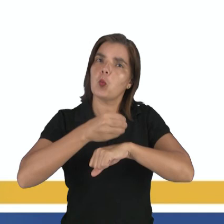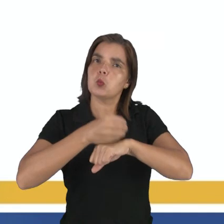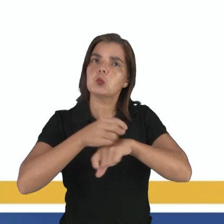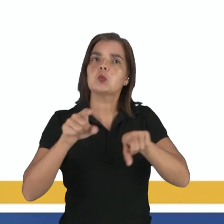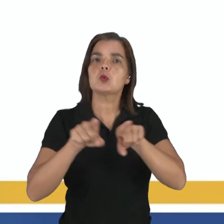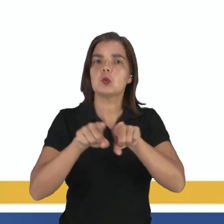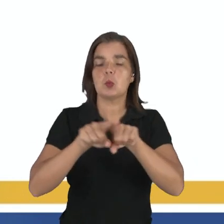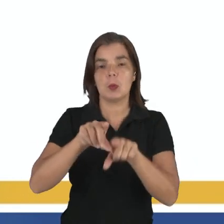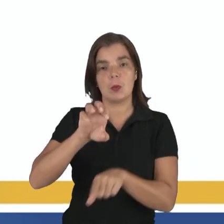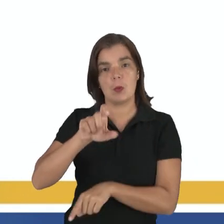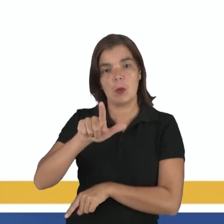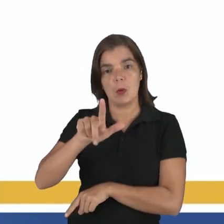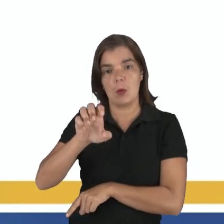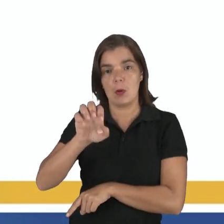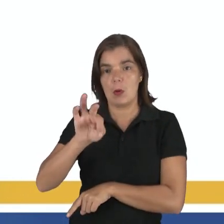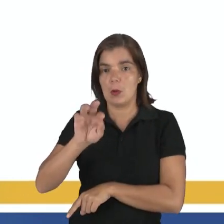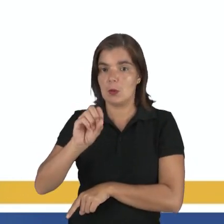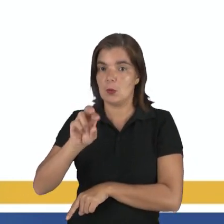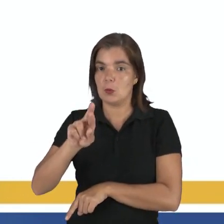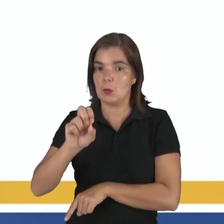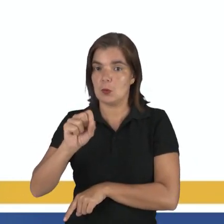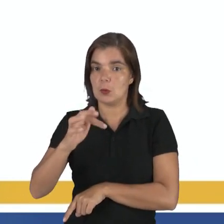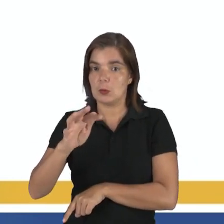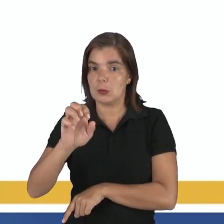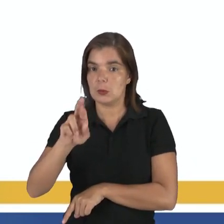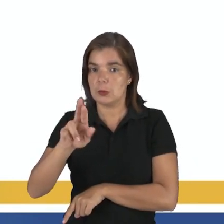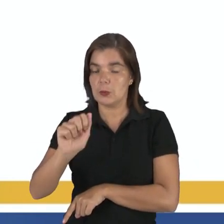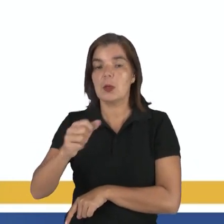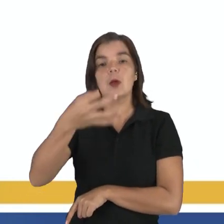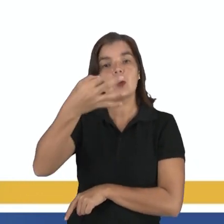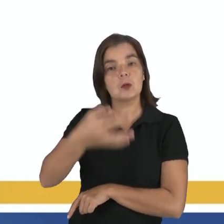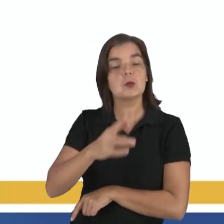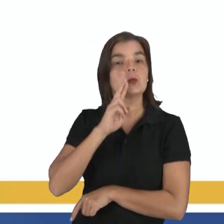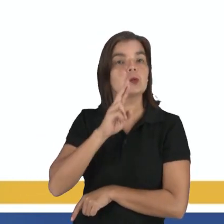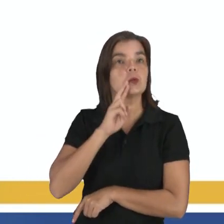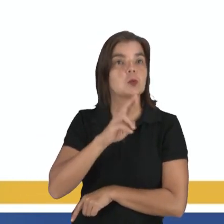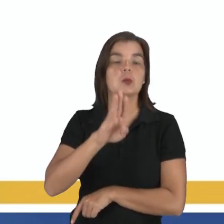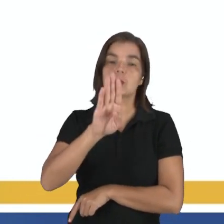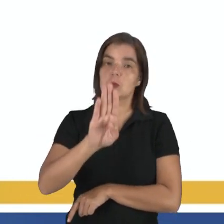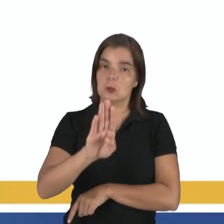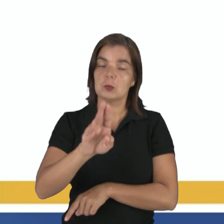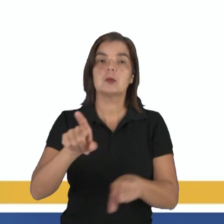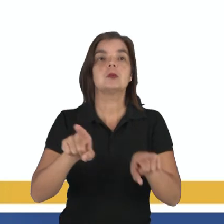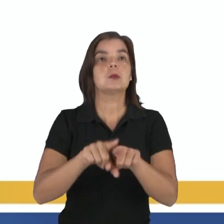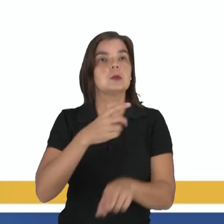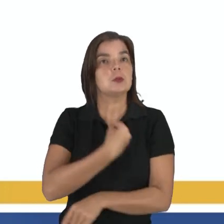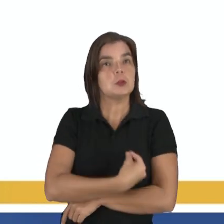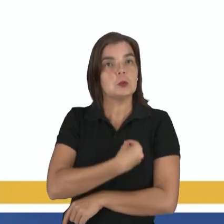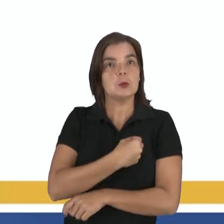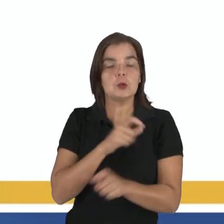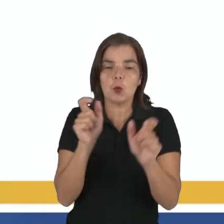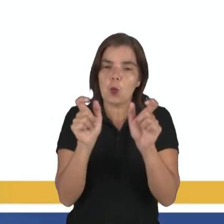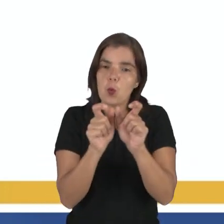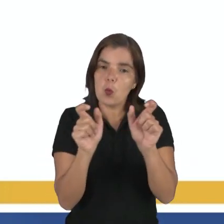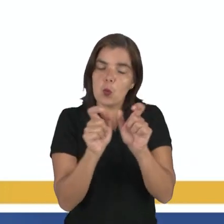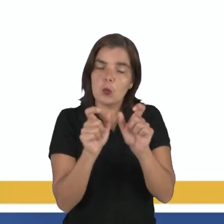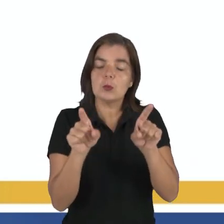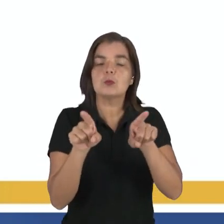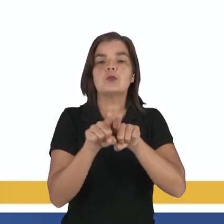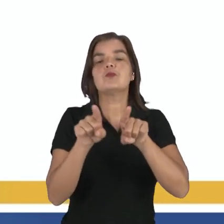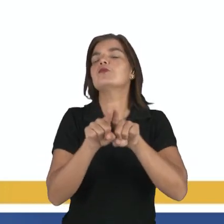e também possui uma eletrosfera. Então, a alternativa correta é a letra B. Então, a existência de